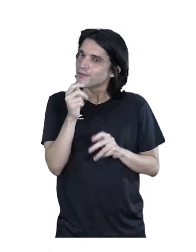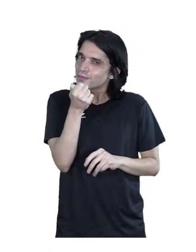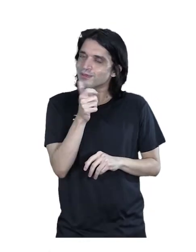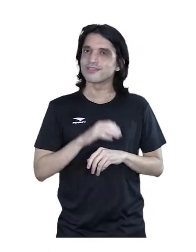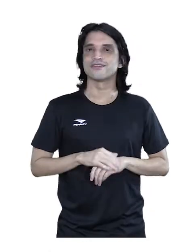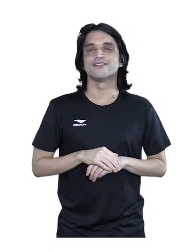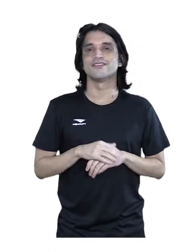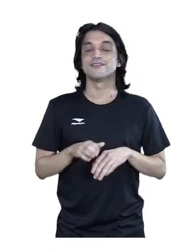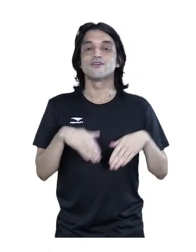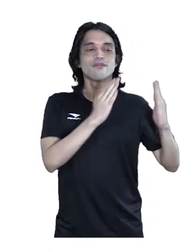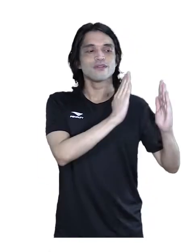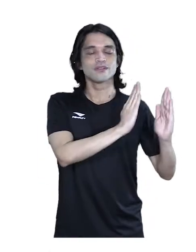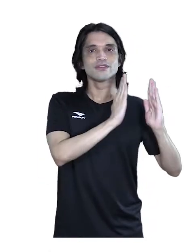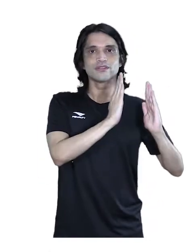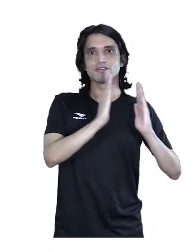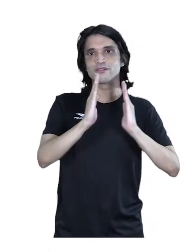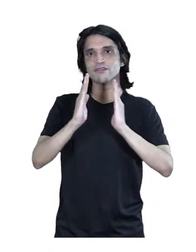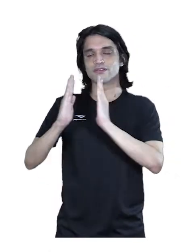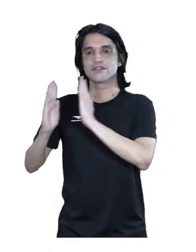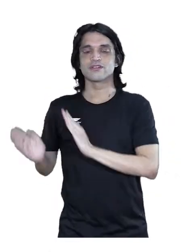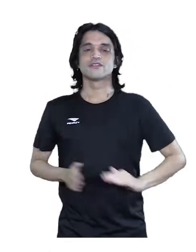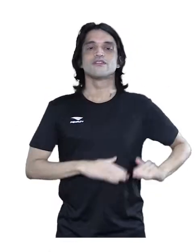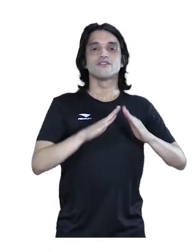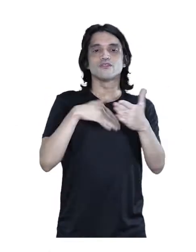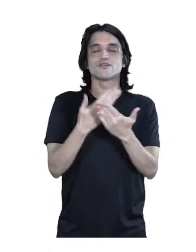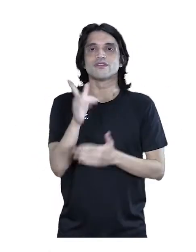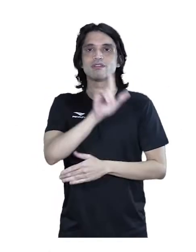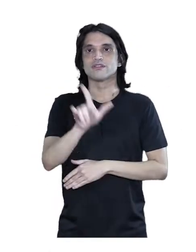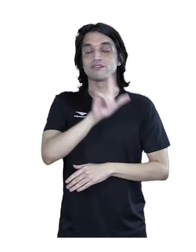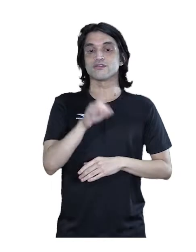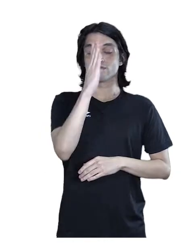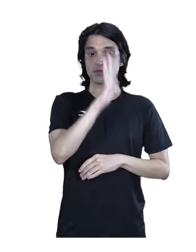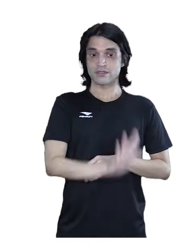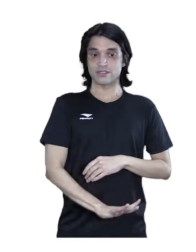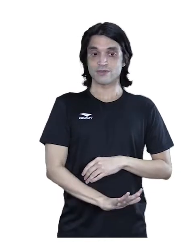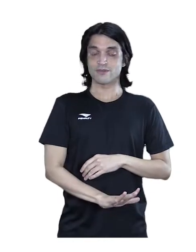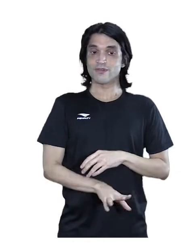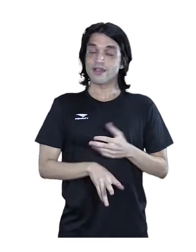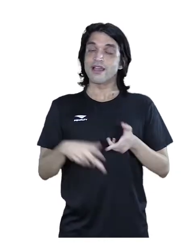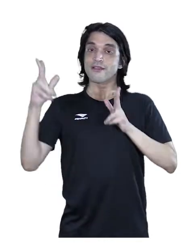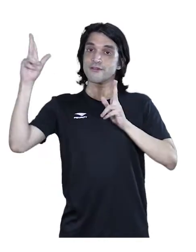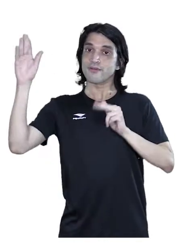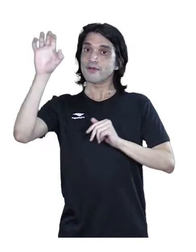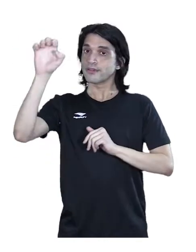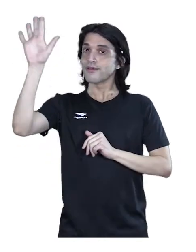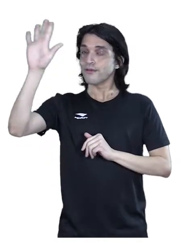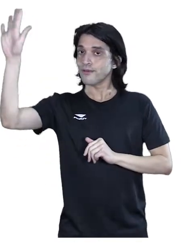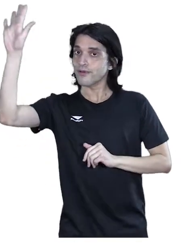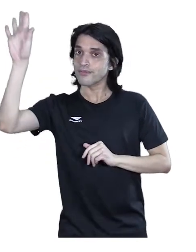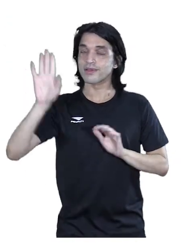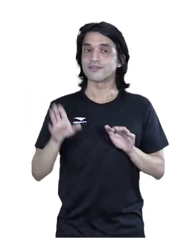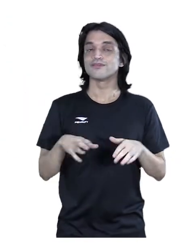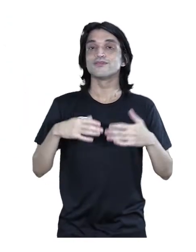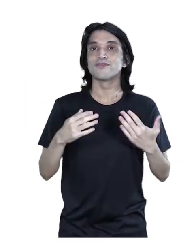a sequência das escolas literárias no Brasil é a mesma das escolas literárias da Europa. Quer dizer, o que acontecia